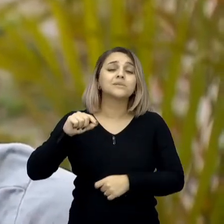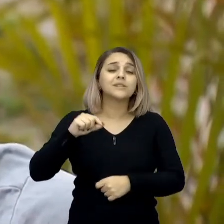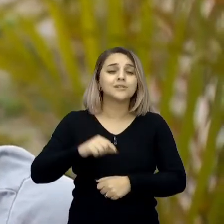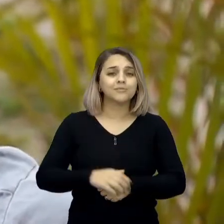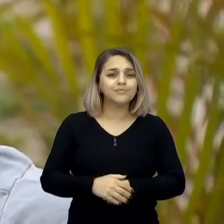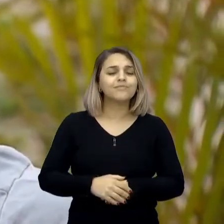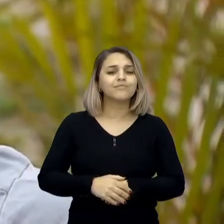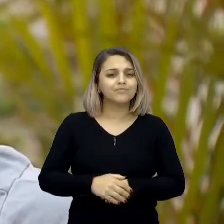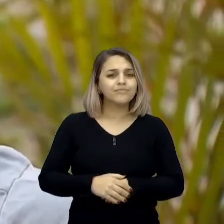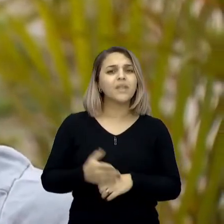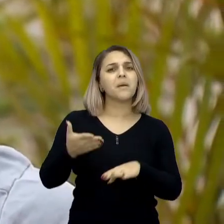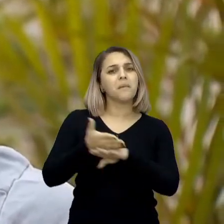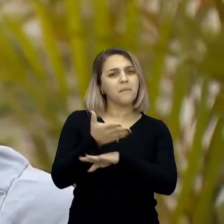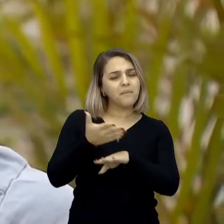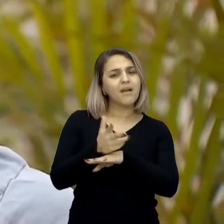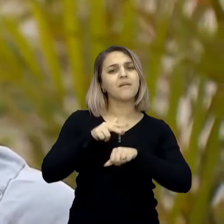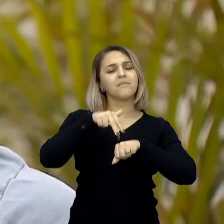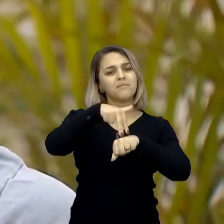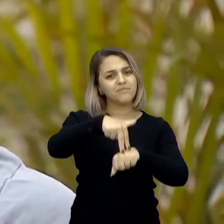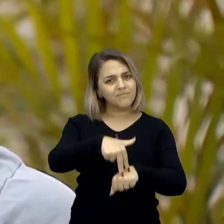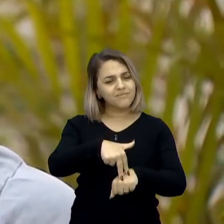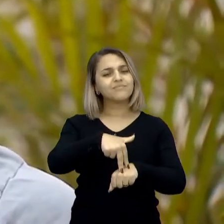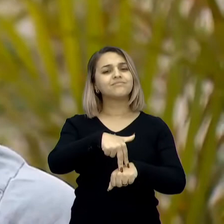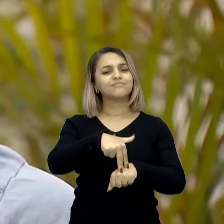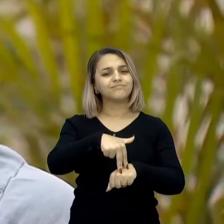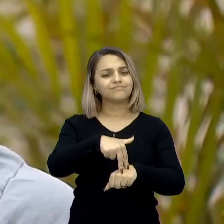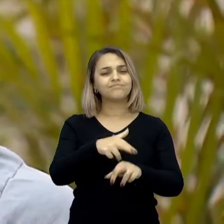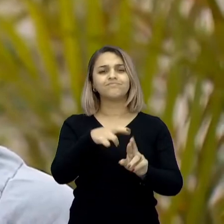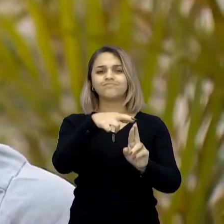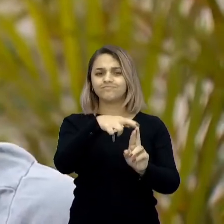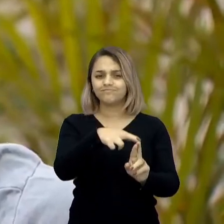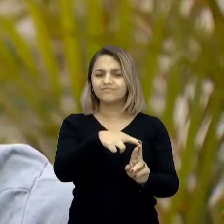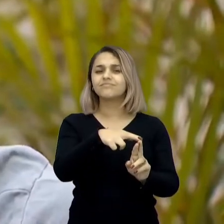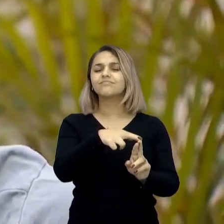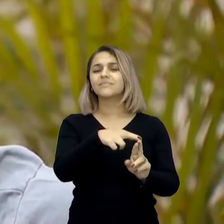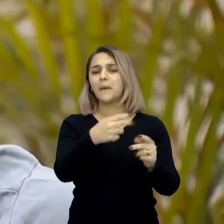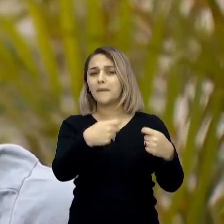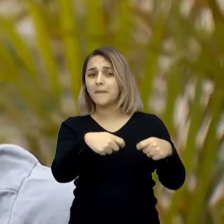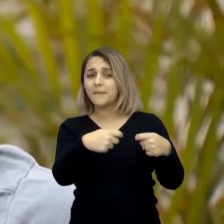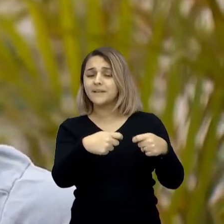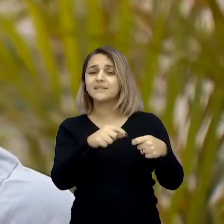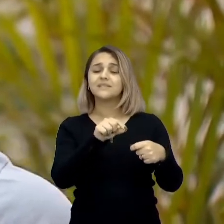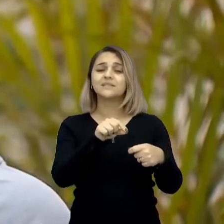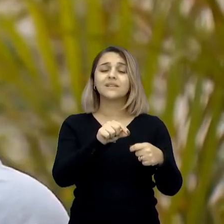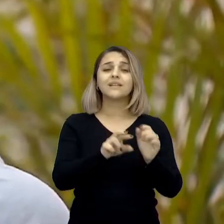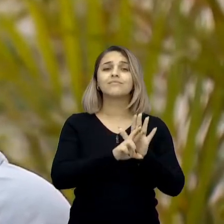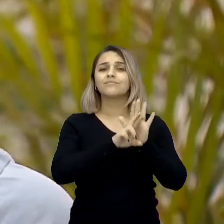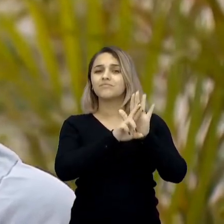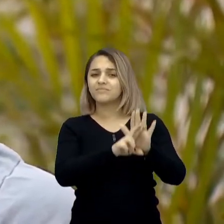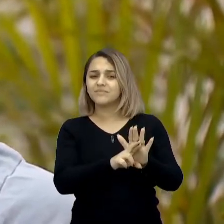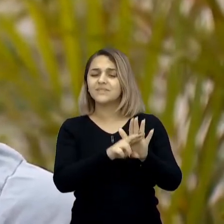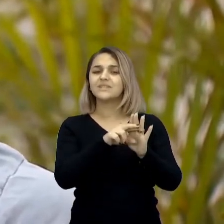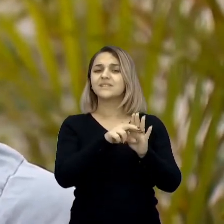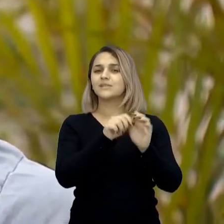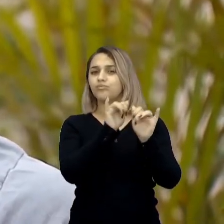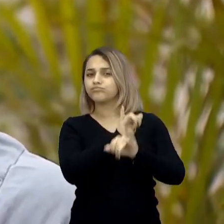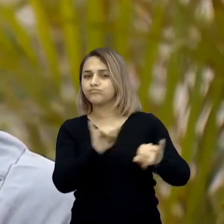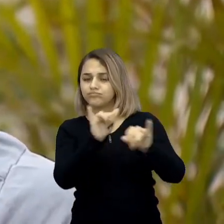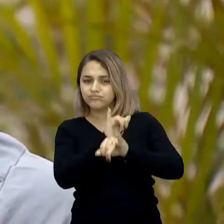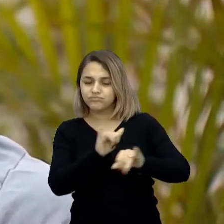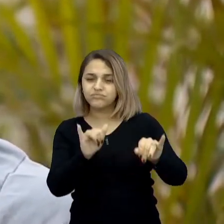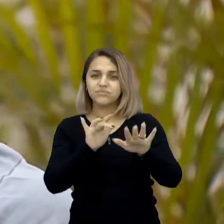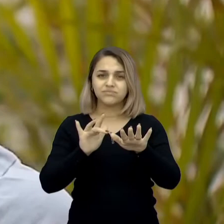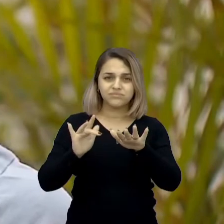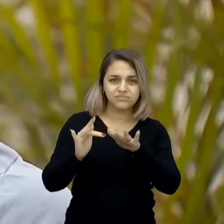de ocupação. Assim, a gente precisa ser cada vez mais e melhor representado na mídia, a gente precisa de